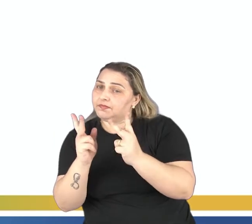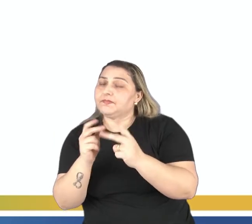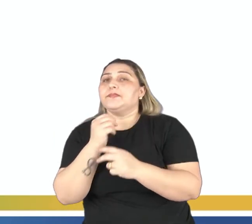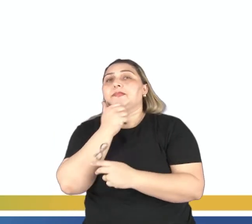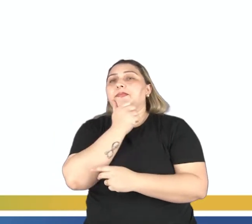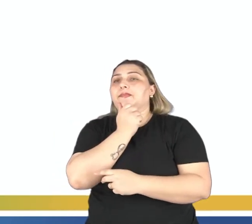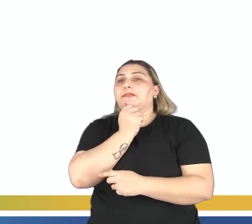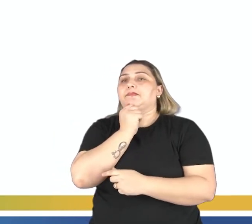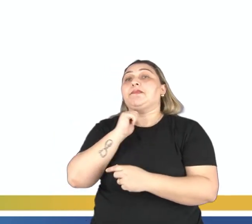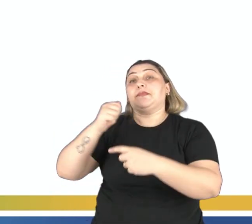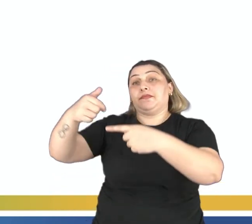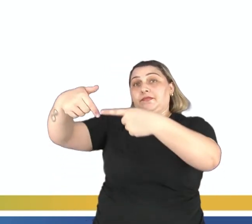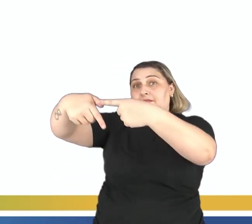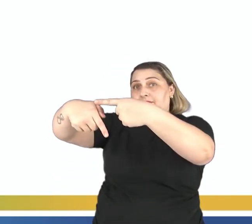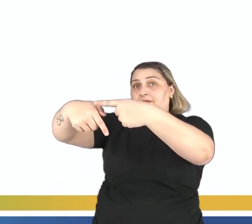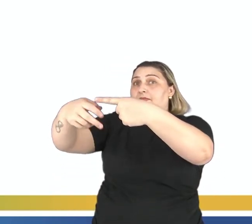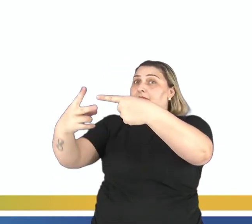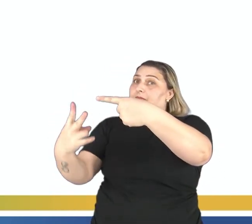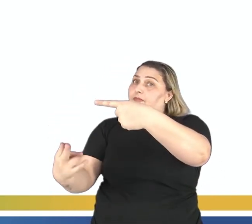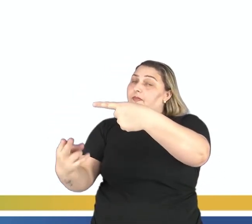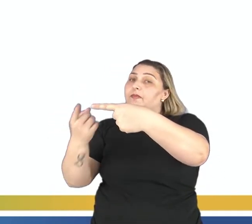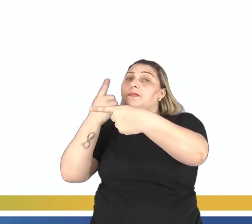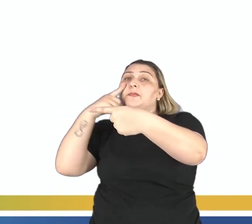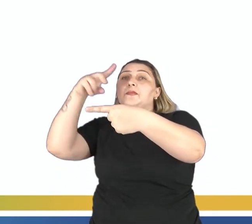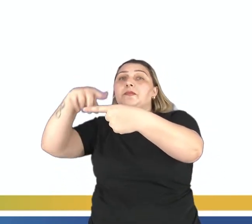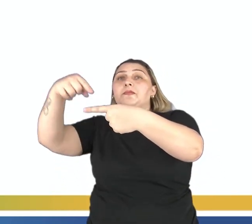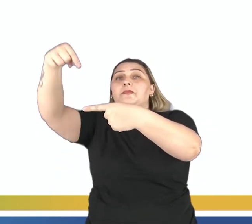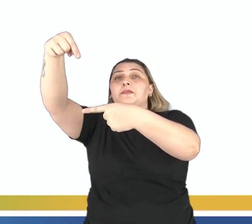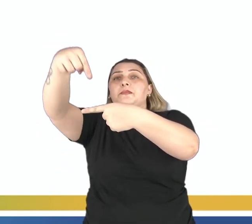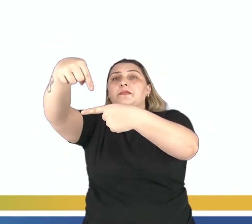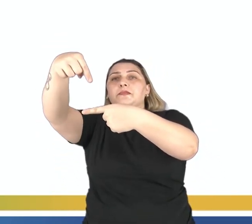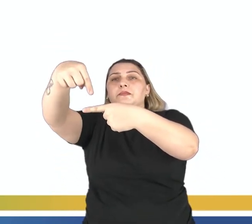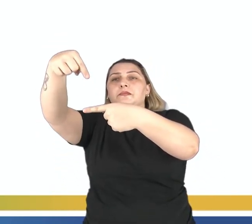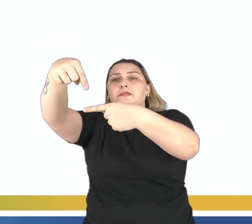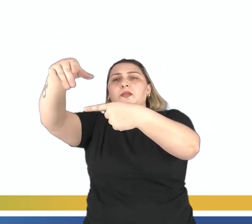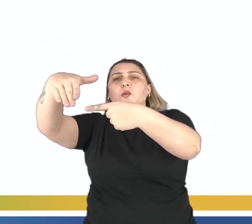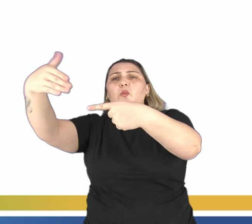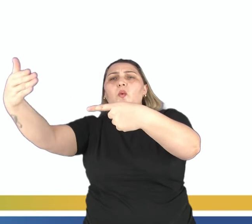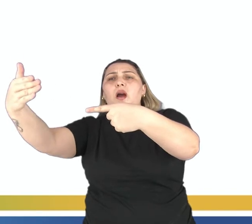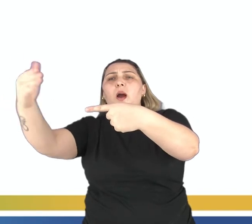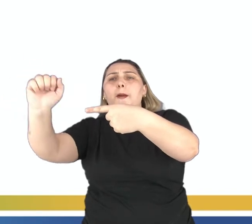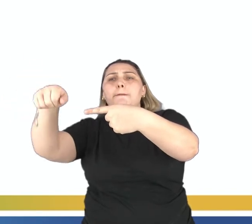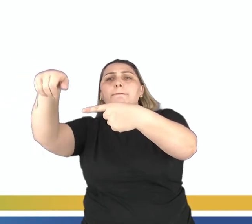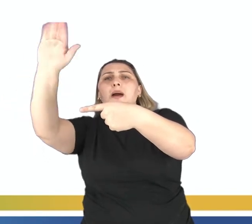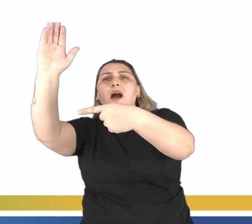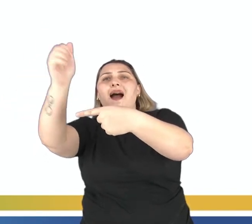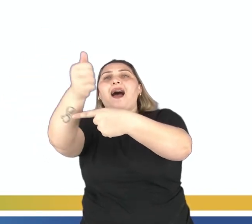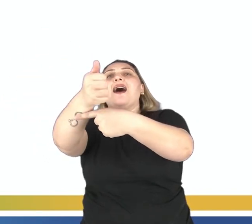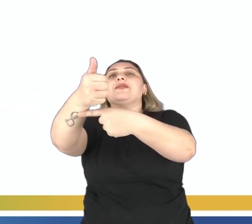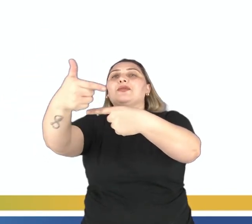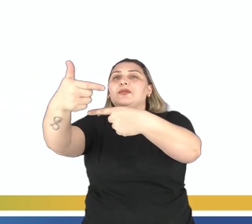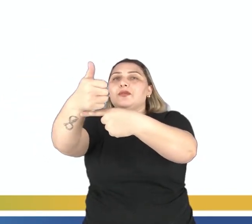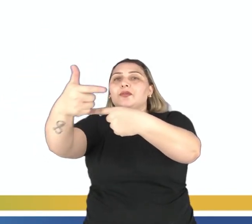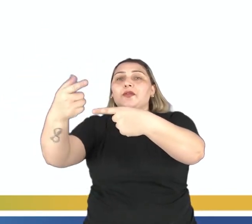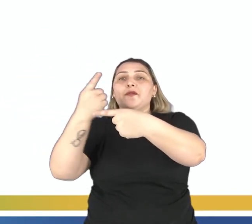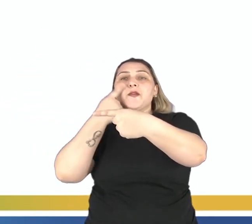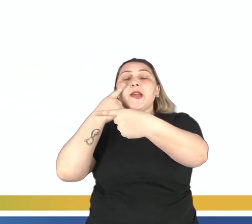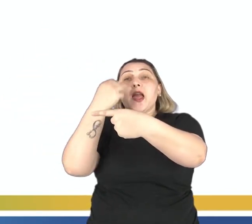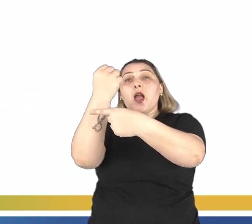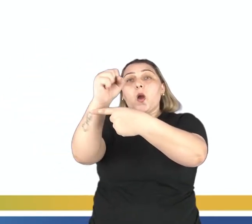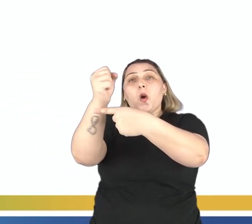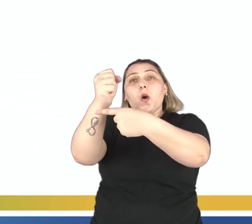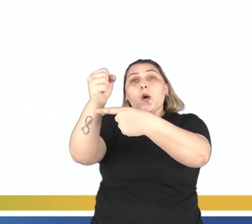ó, denominadores iguais, olhamos para o numerador, beleza? Então, ó, note que o 8